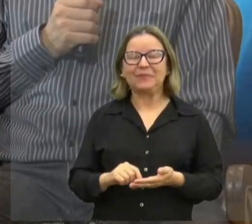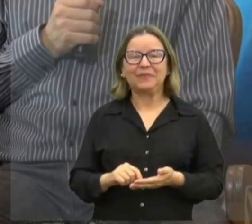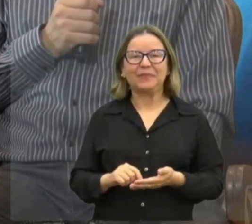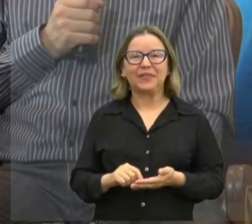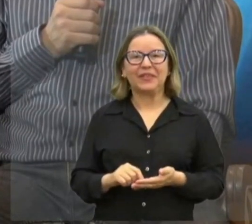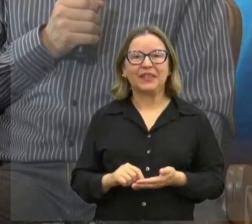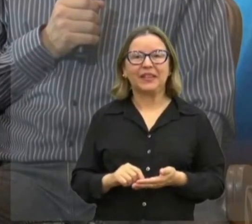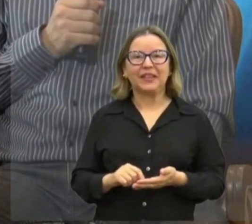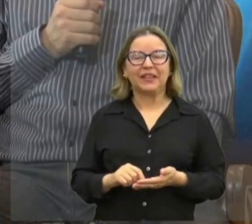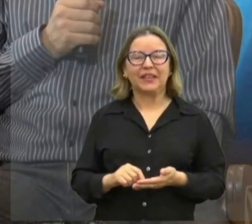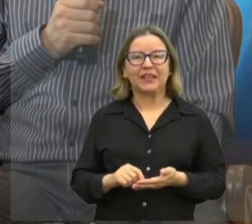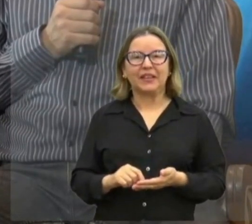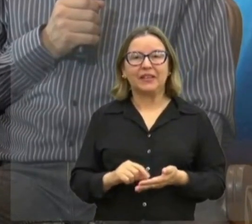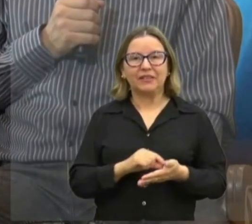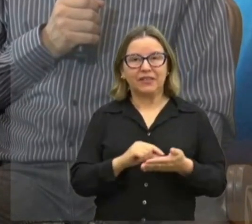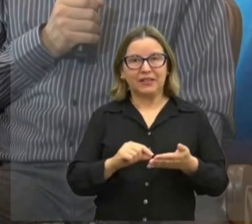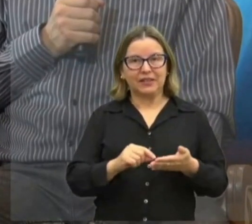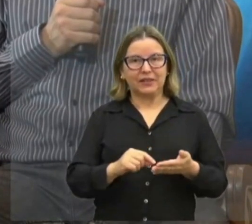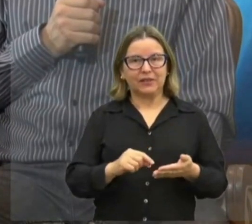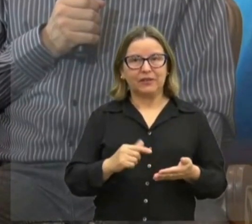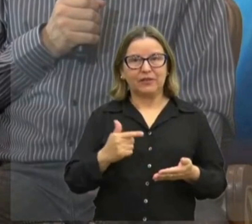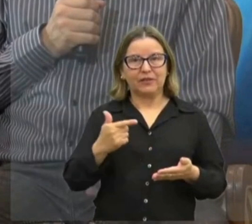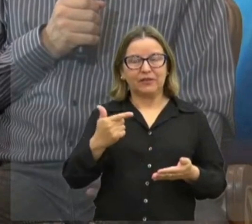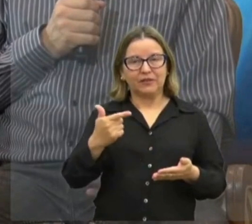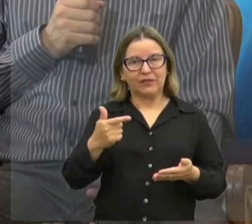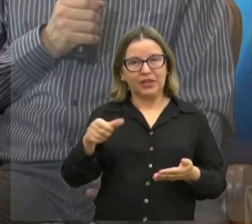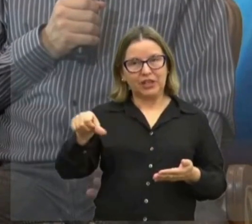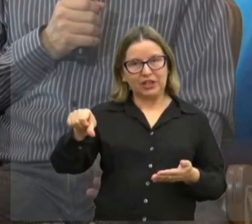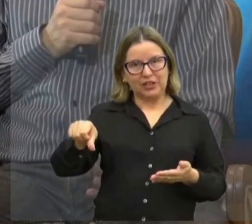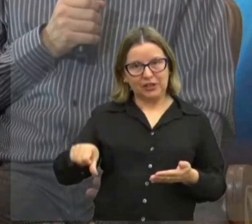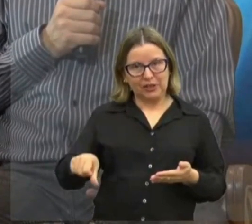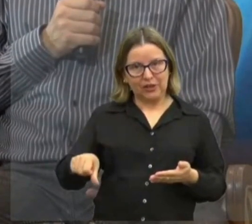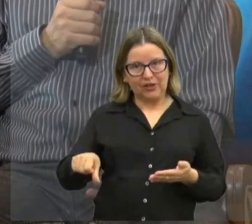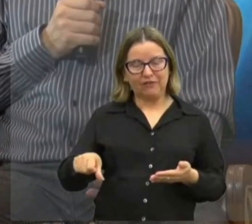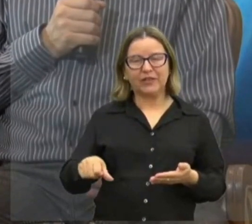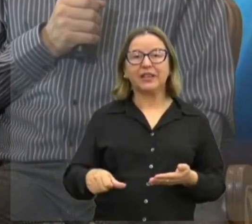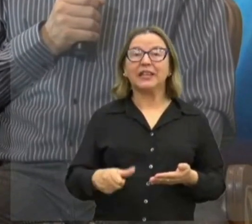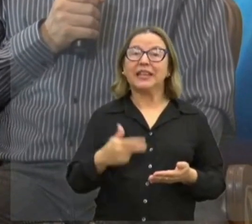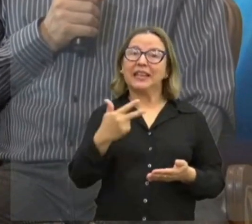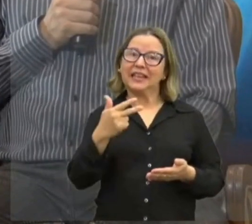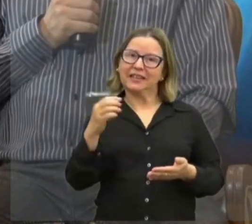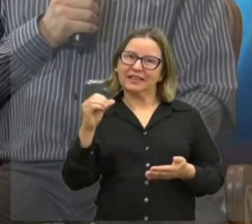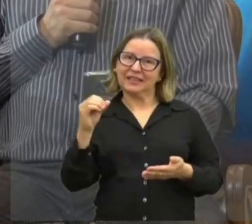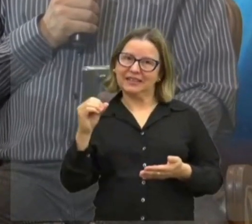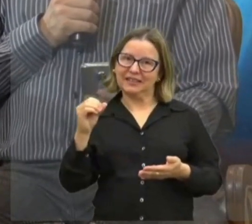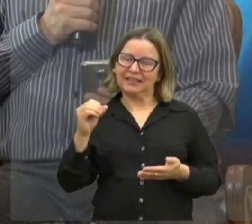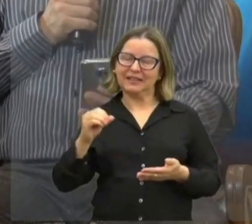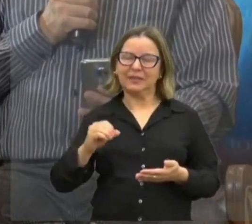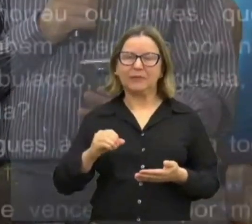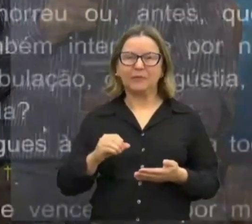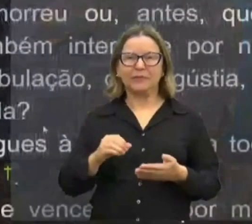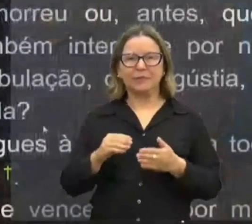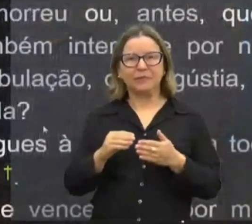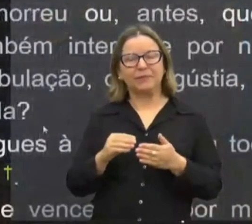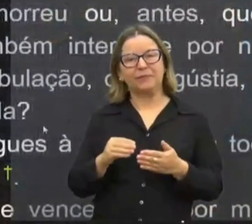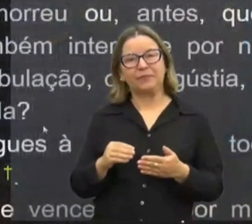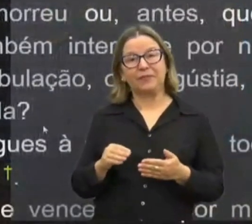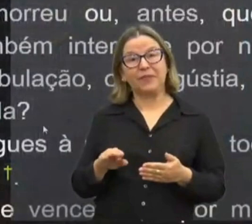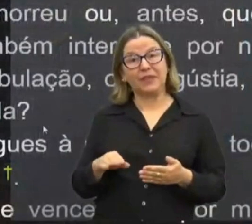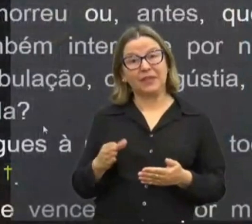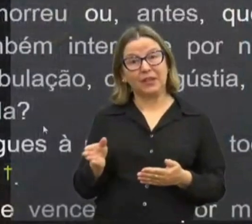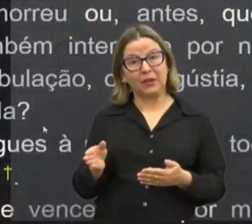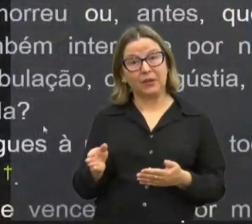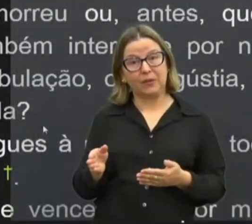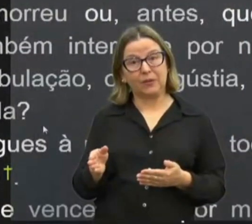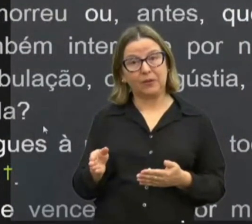versículo 29 e 30, que eu gostaria também que o pastor lesse para nós. Porquanto